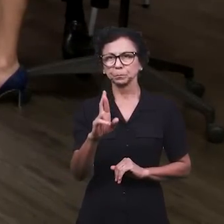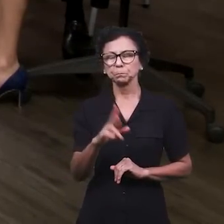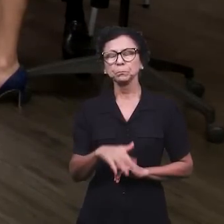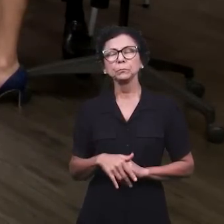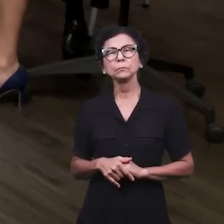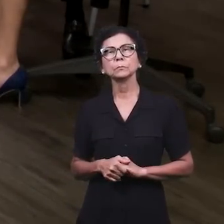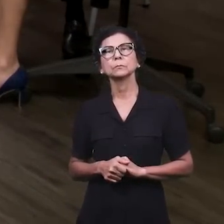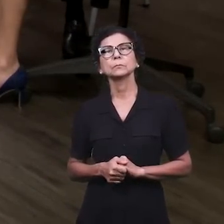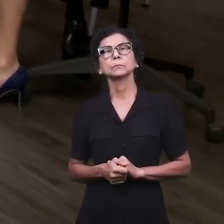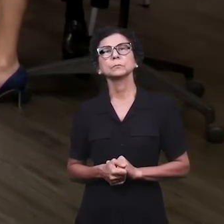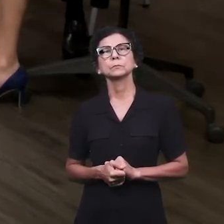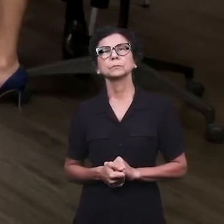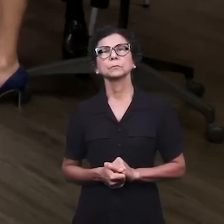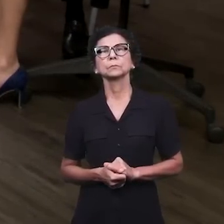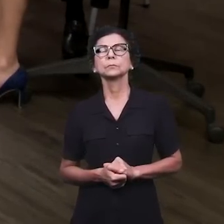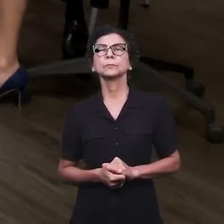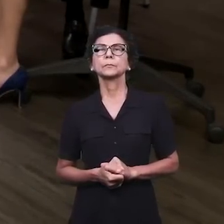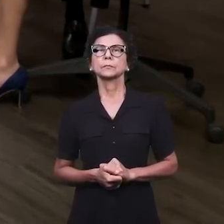Daniel.